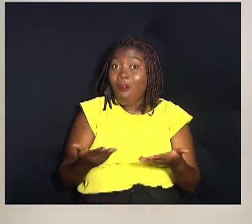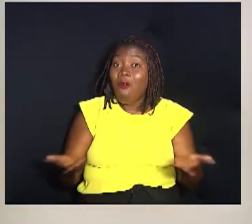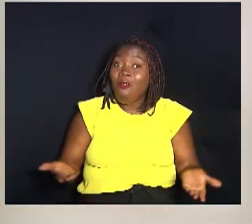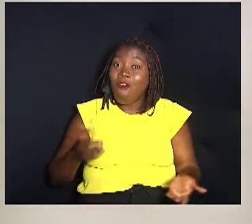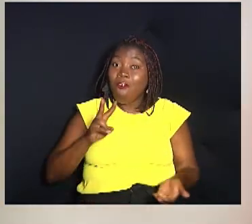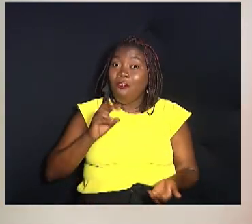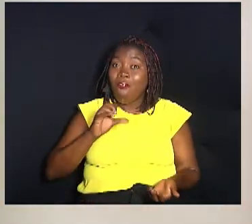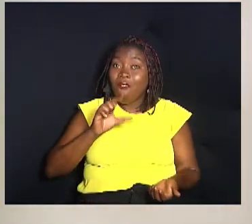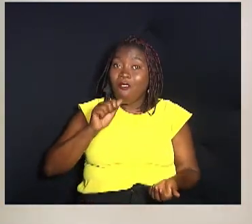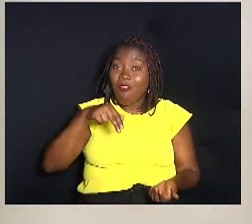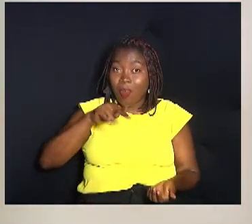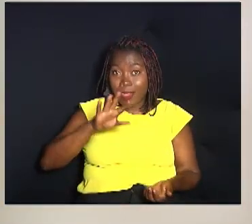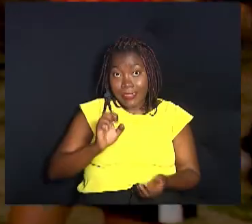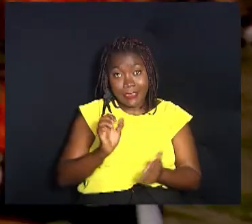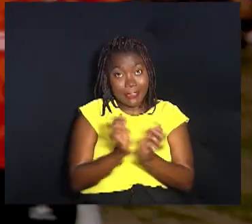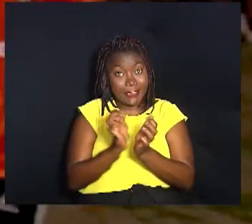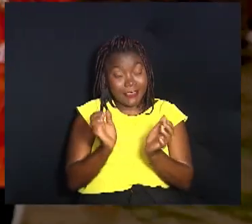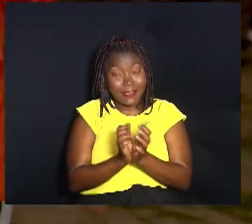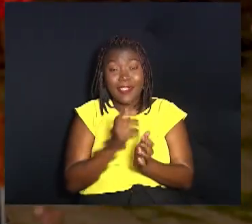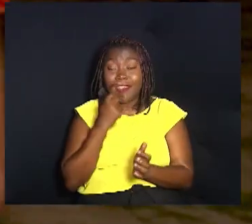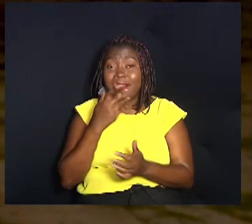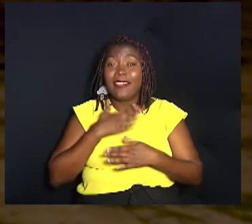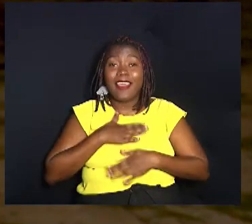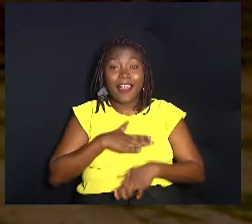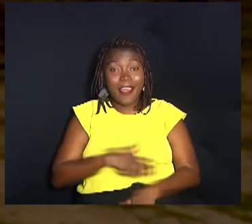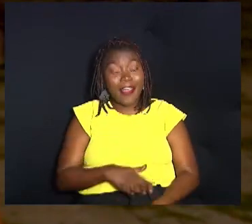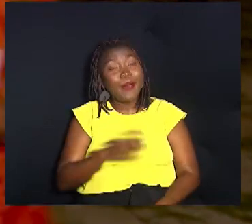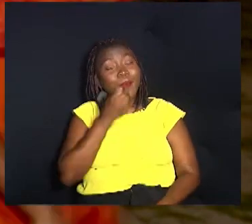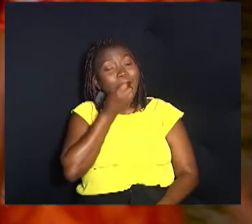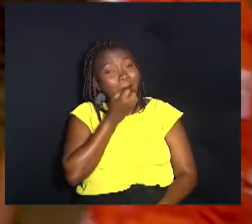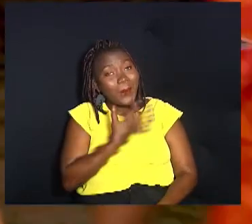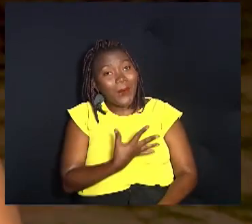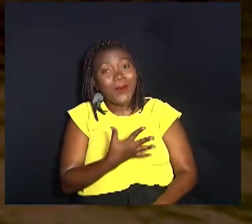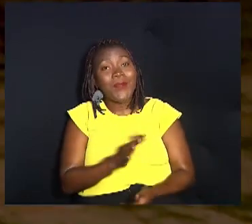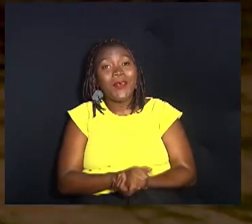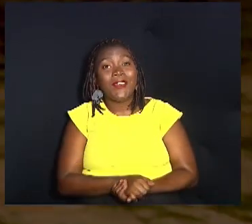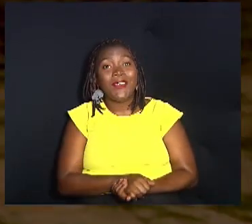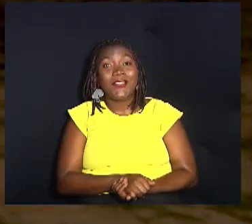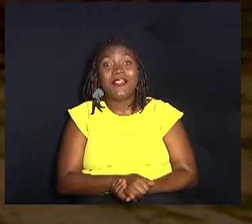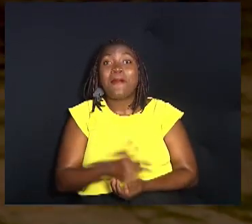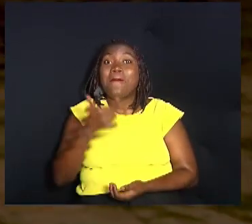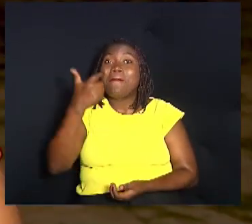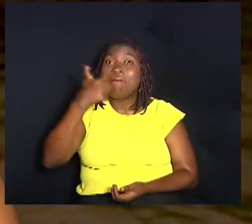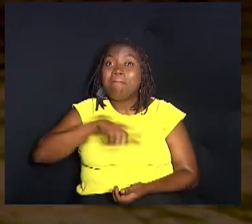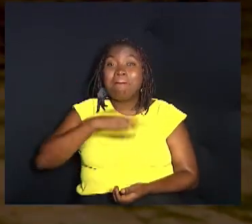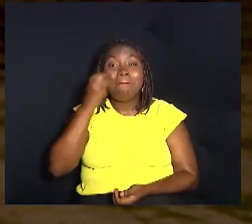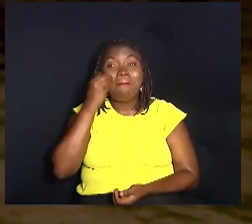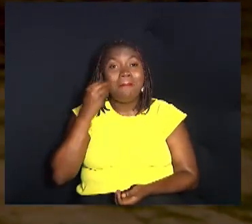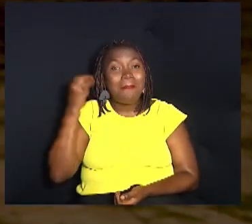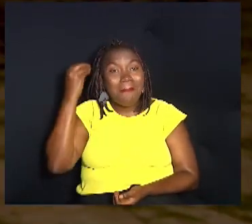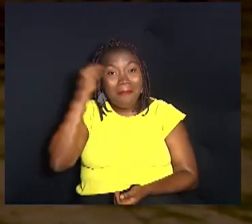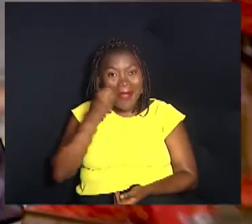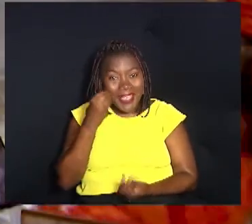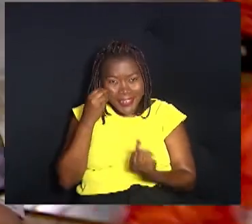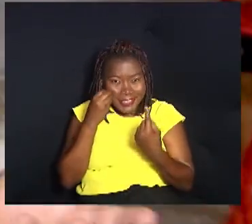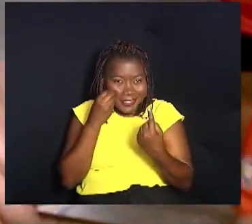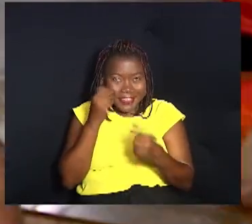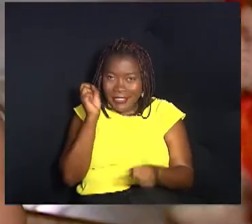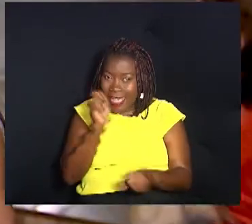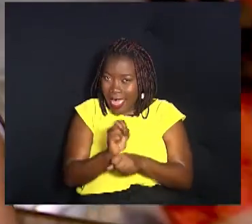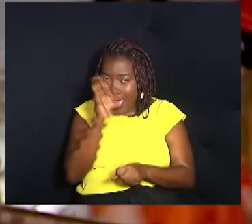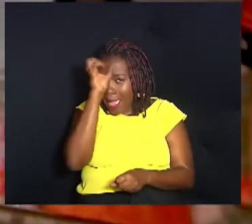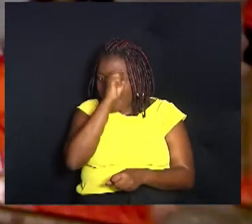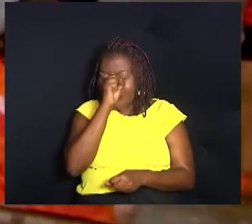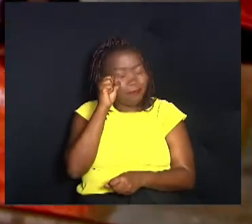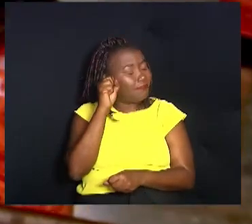e diz estar bem tranquila. Está sendo bom, mais uma experiência, né? A gente nunca para de aprender. Quero